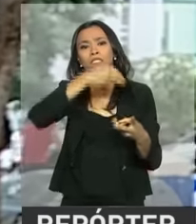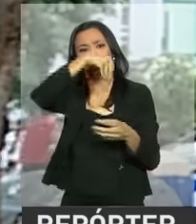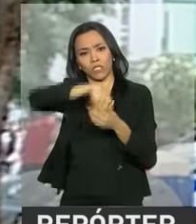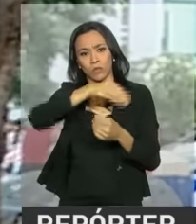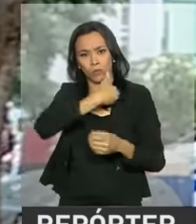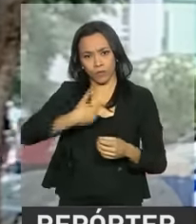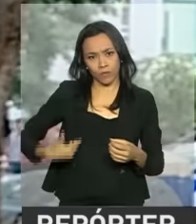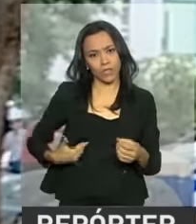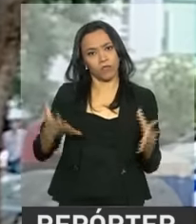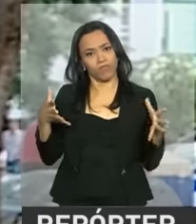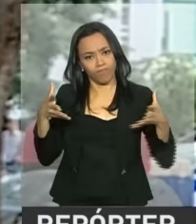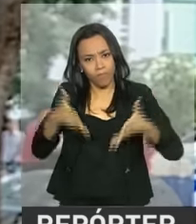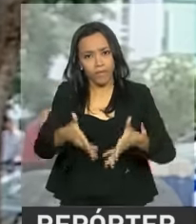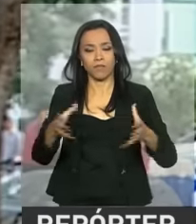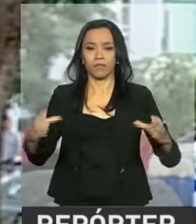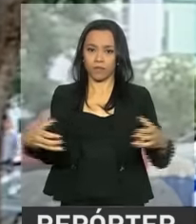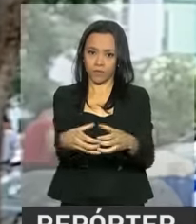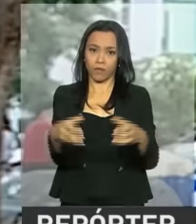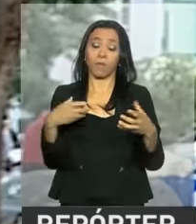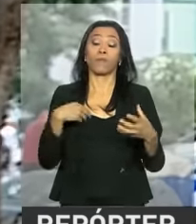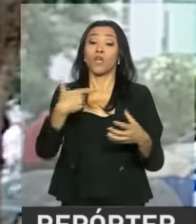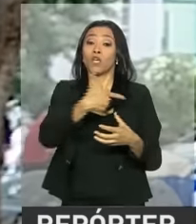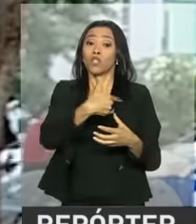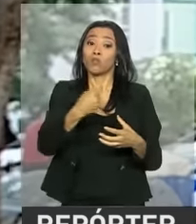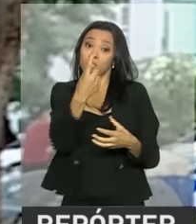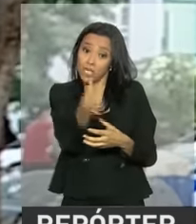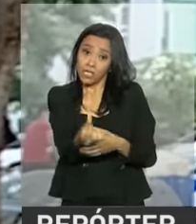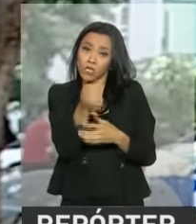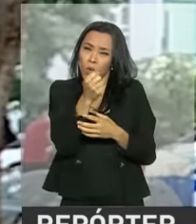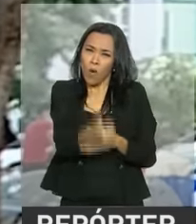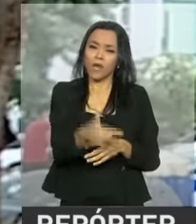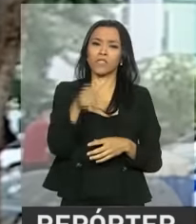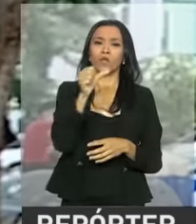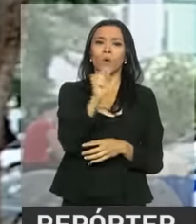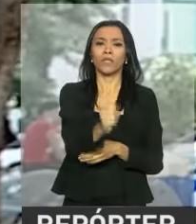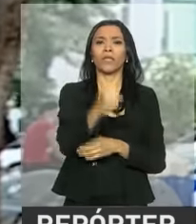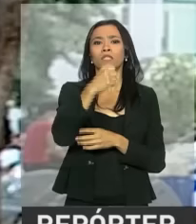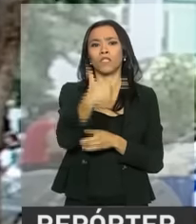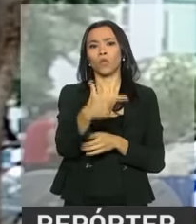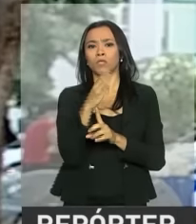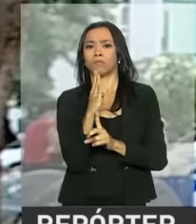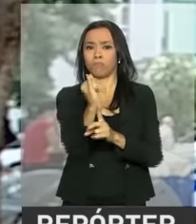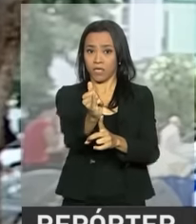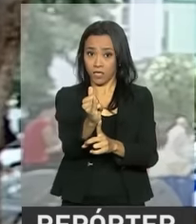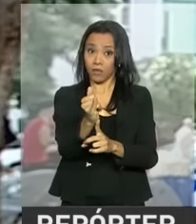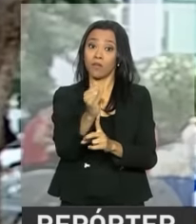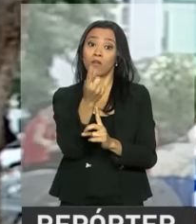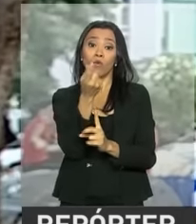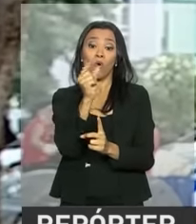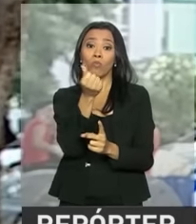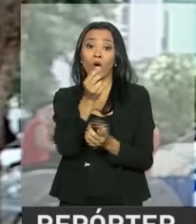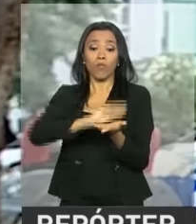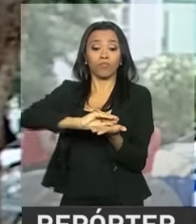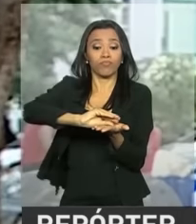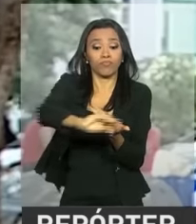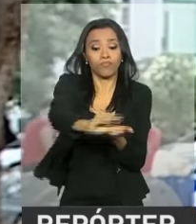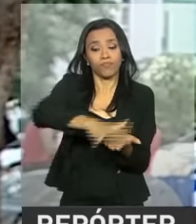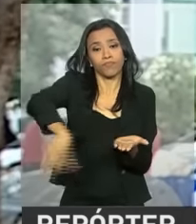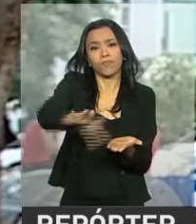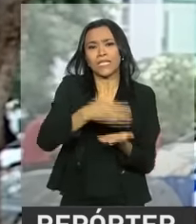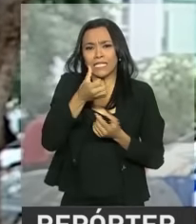governo em 2016 foram destinados quase 82 bilhões para investimento sendo